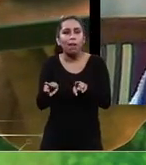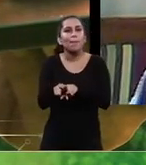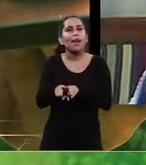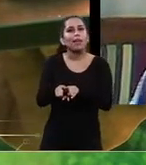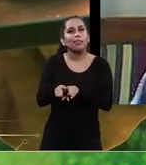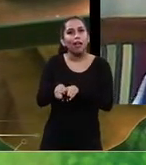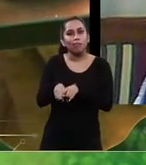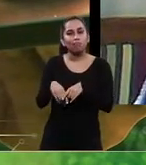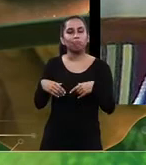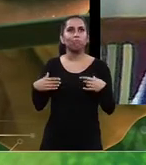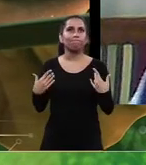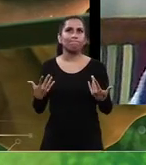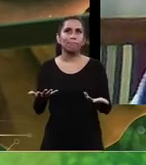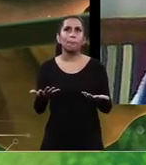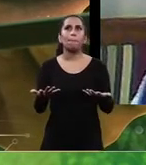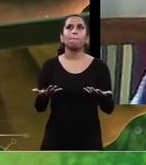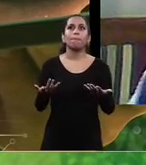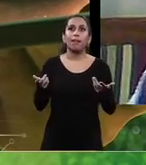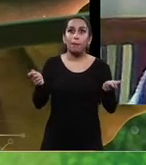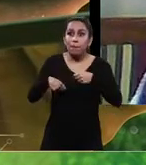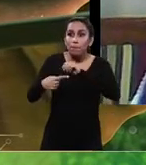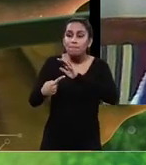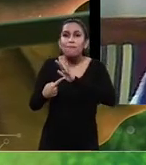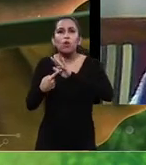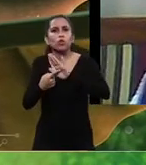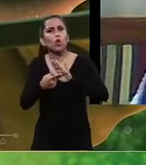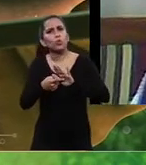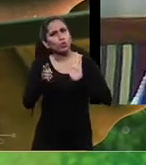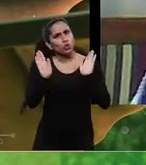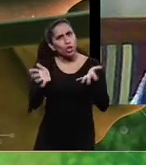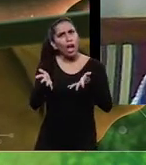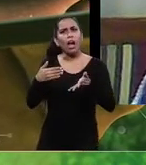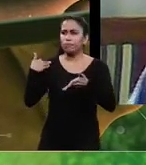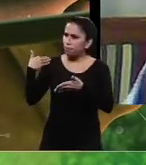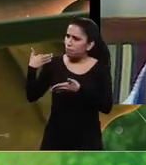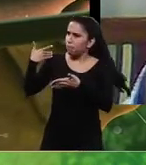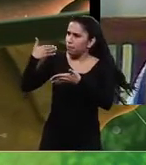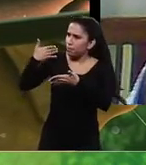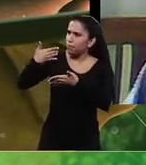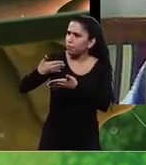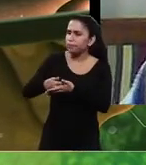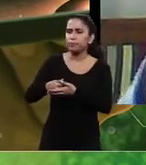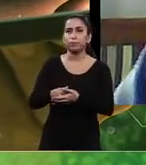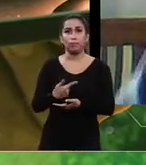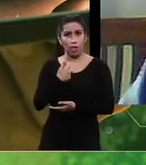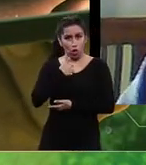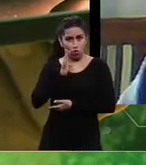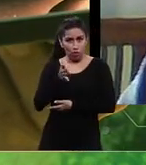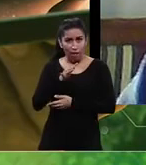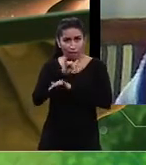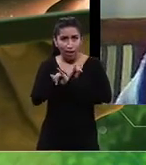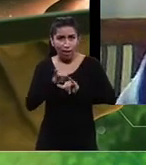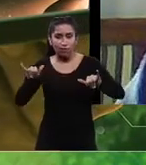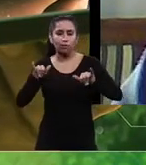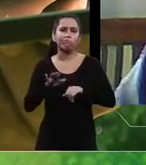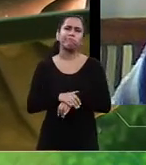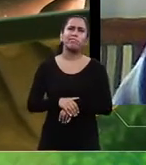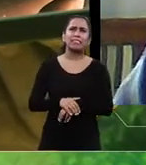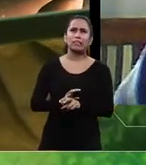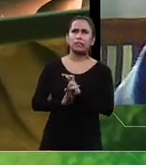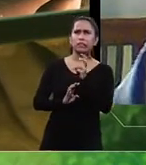sentido de mostrar aquilo que já vem sendo feito, né? Como eu citei,